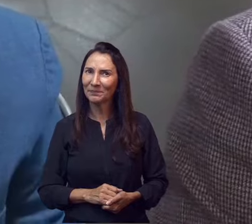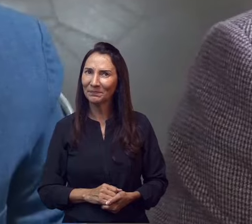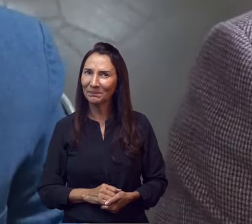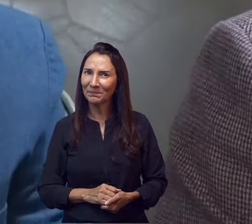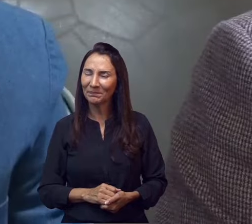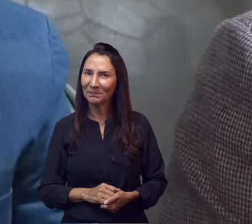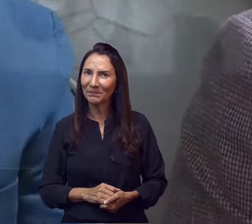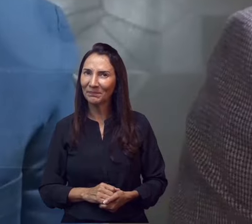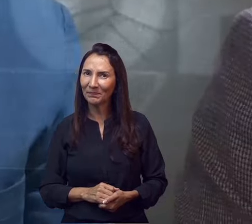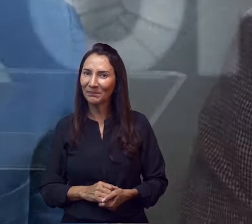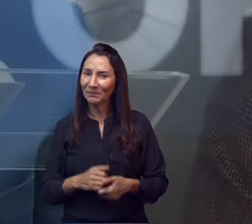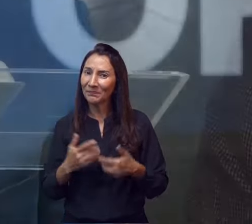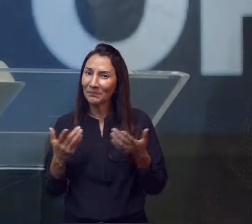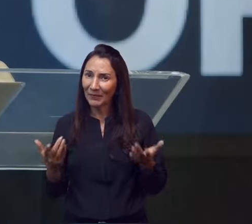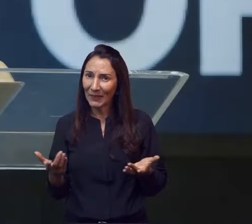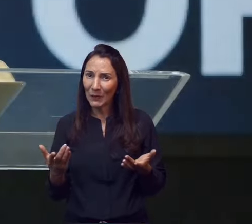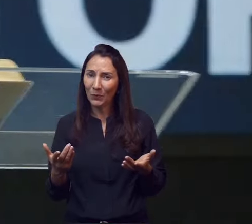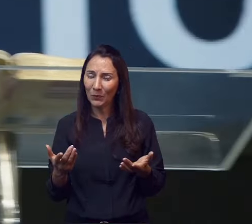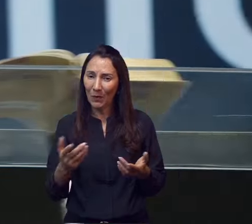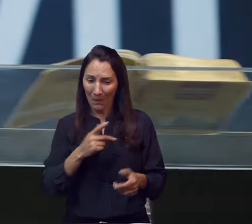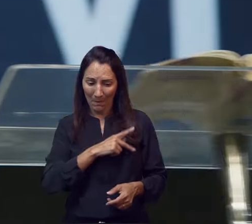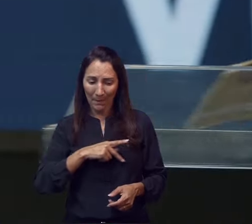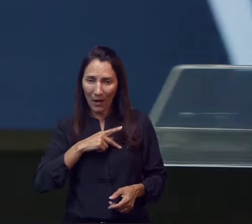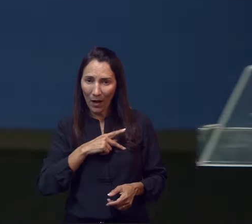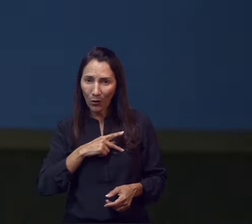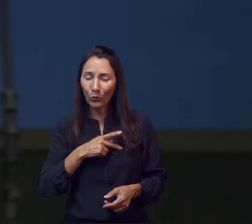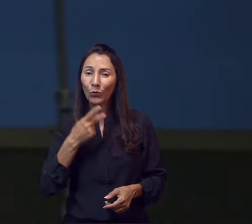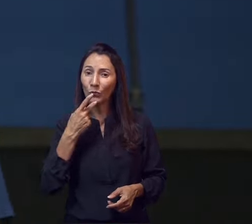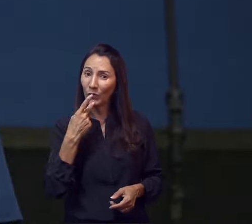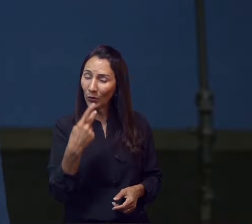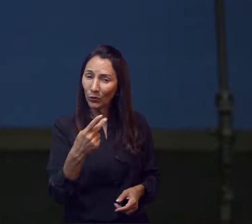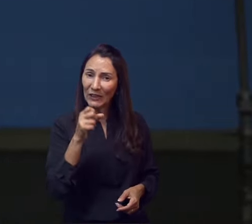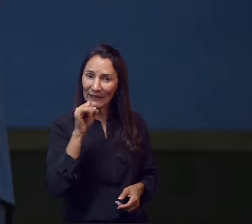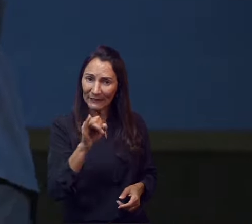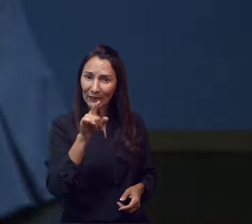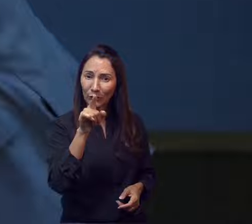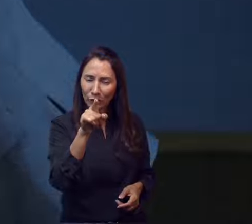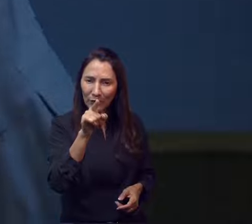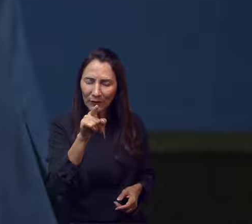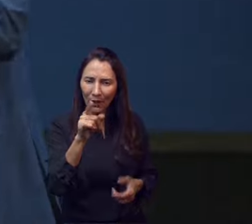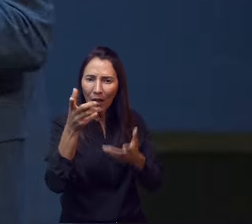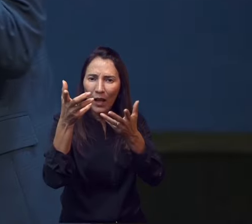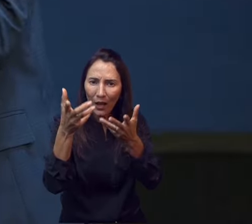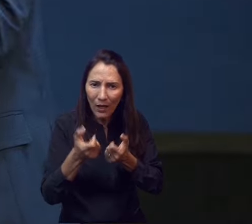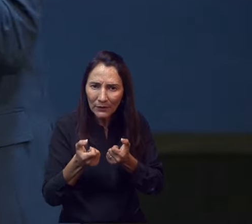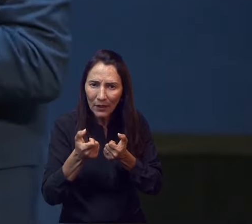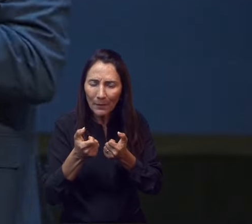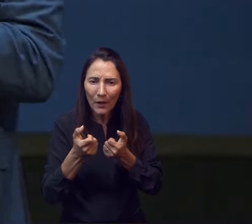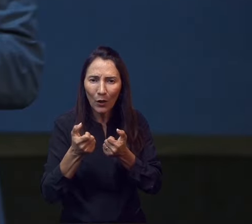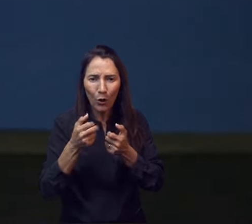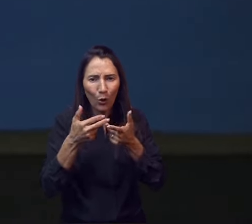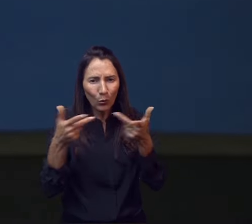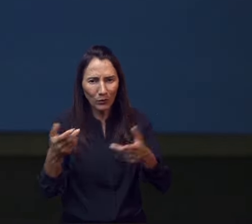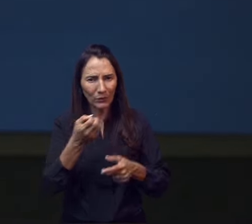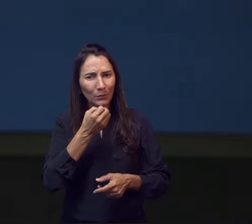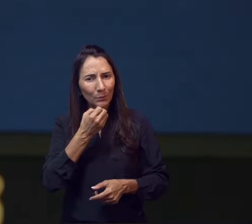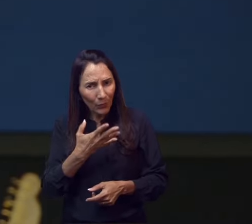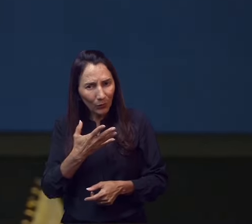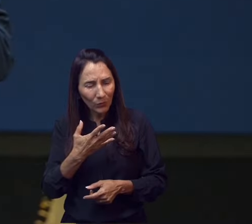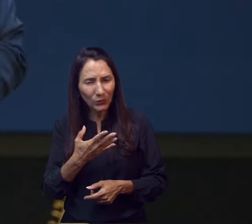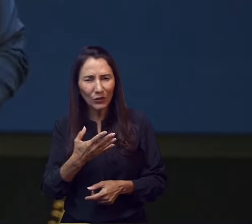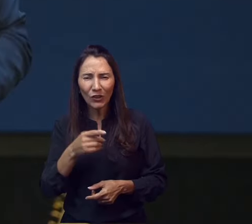então Paulo está dizendo se você está recebendo coisas boas se você